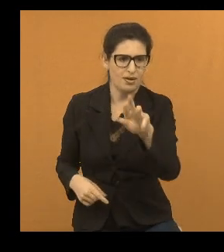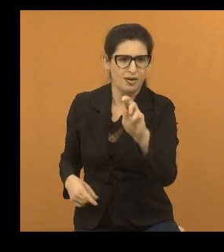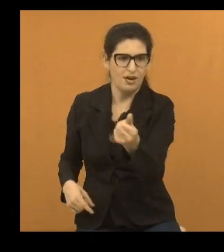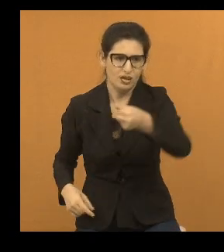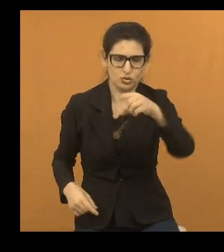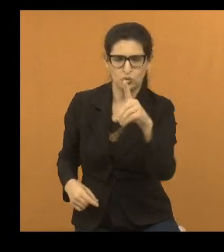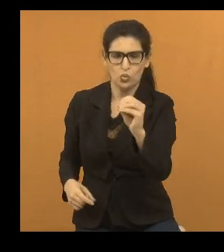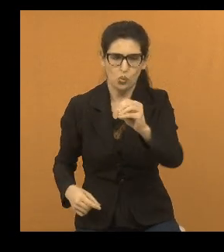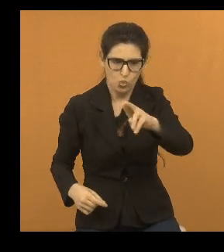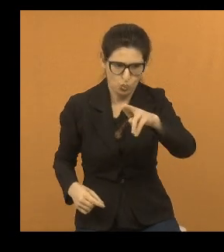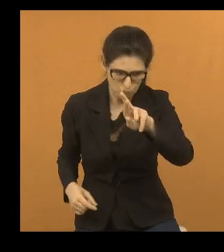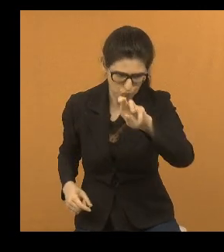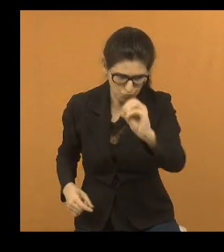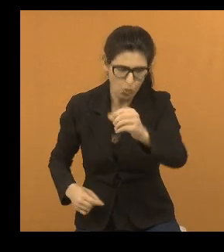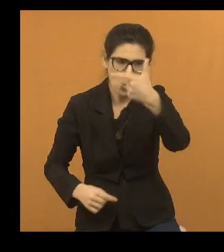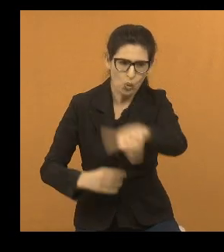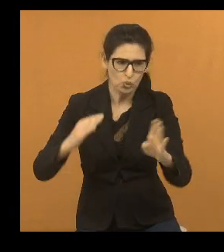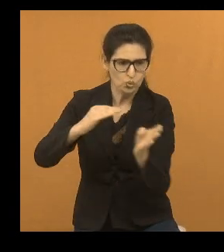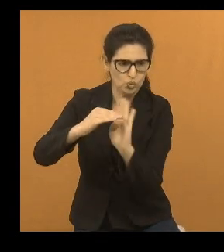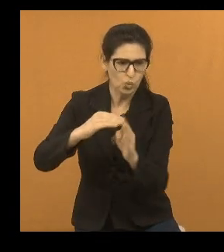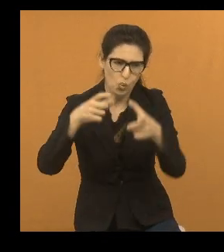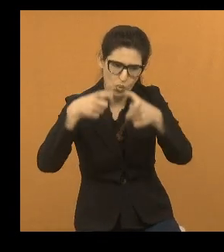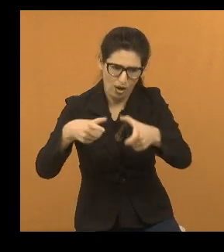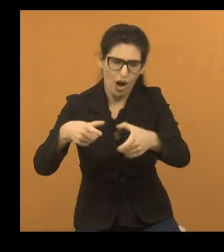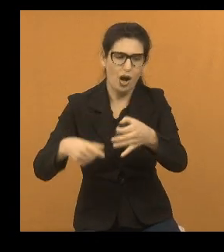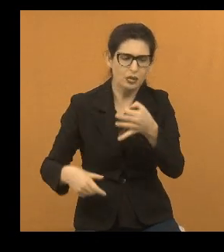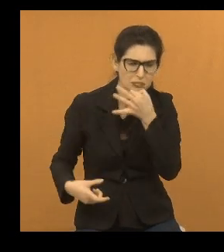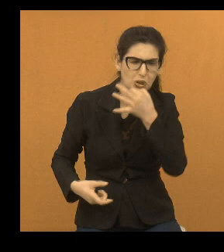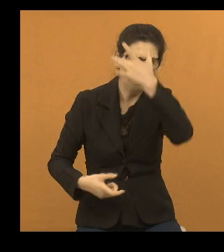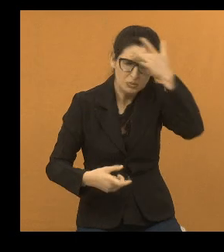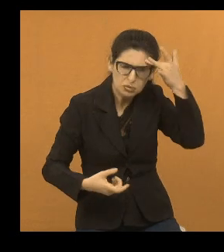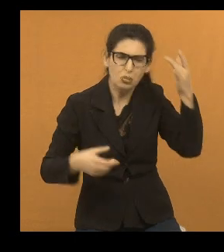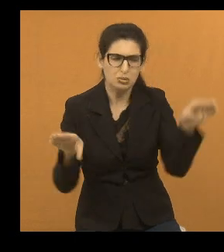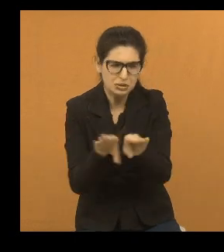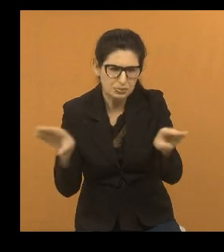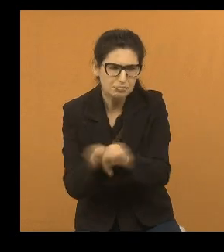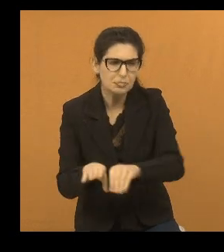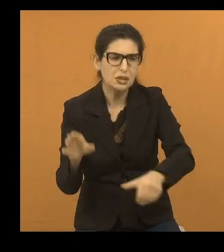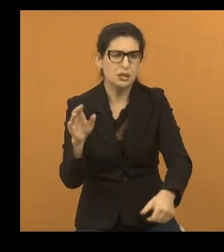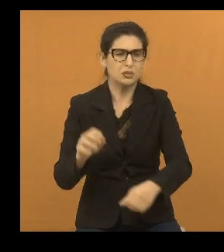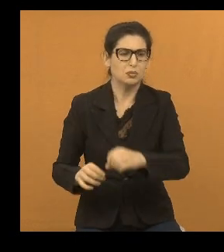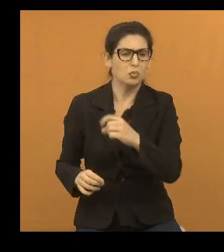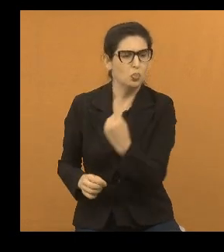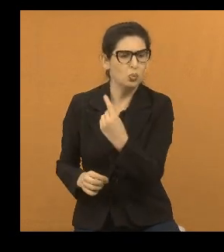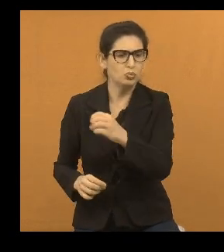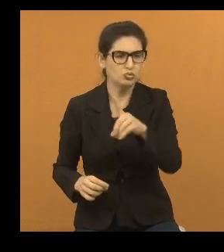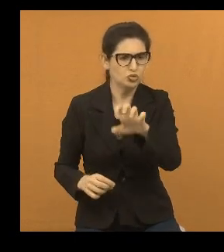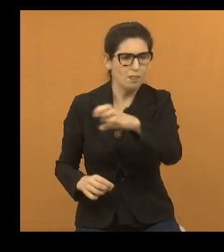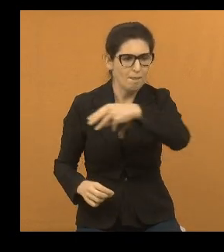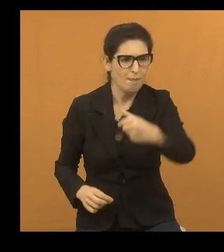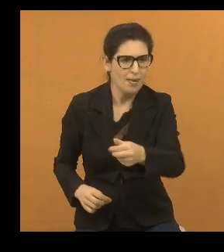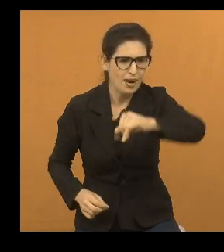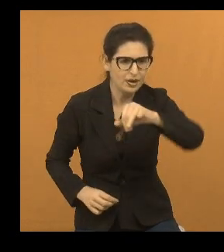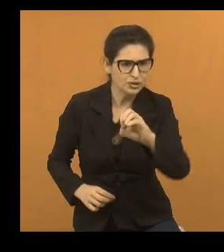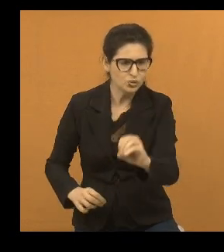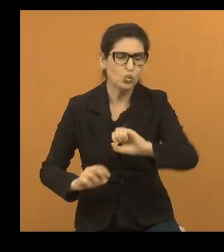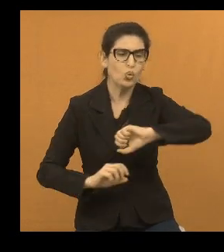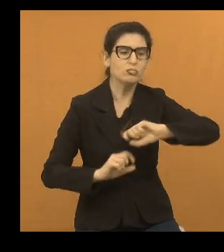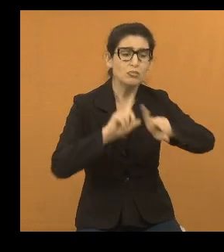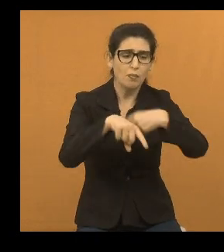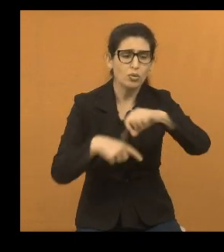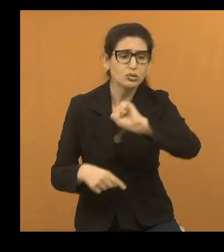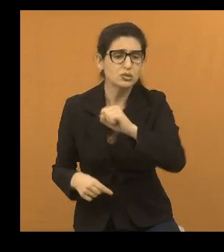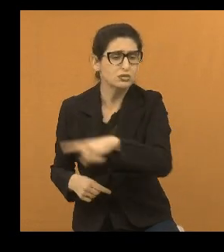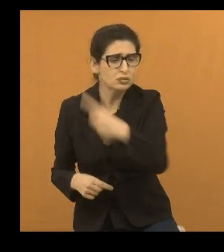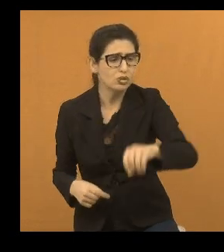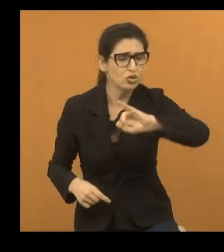rural norte, EMEIF do 1º de Maio. Na região central, na EMF São João. A penúltima se deu no Parque Meia Lua,